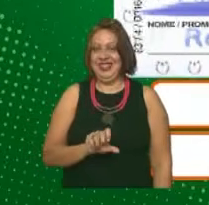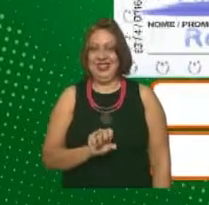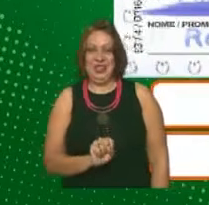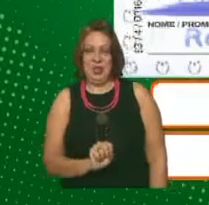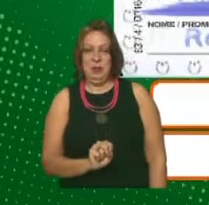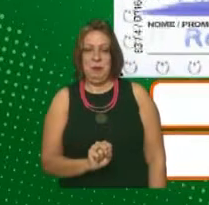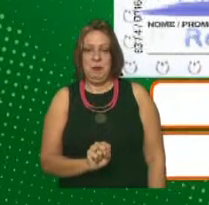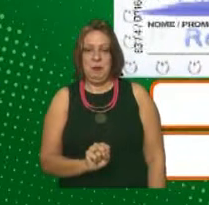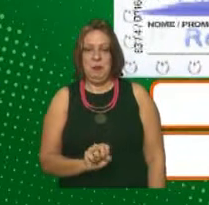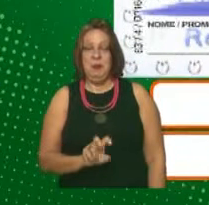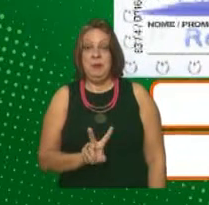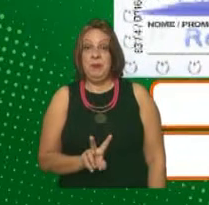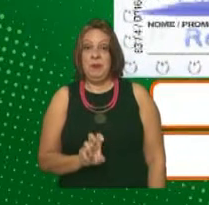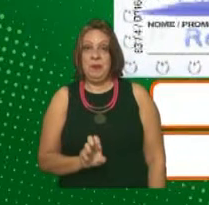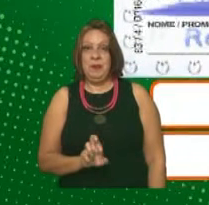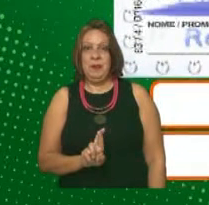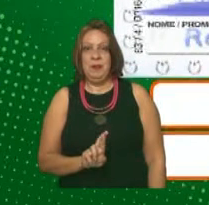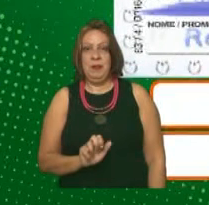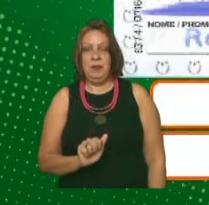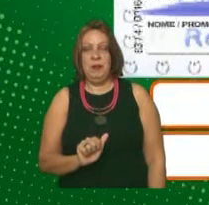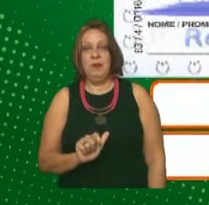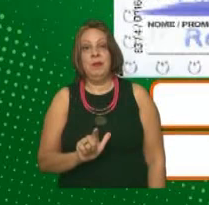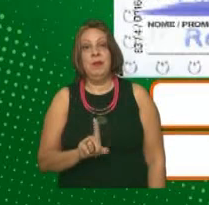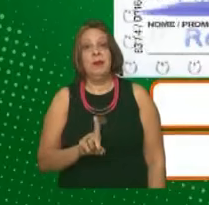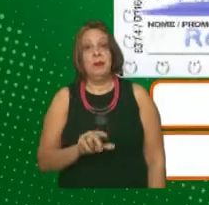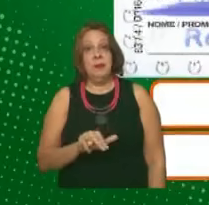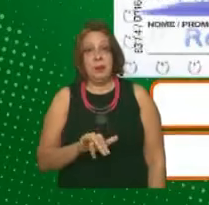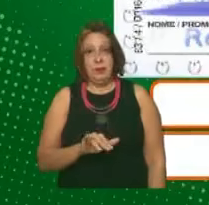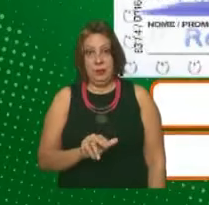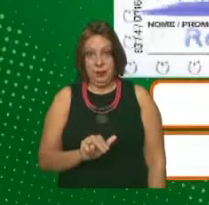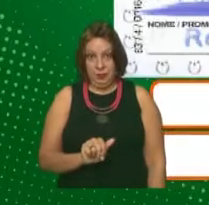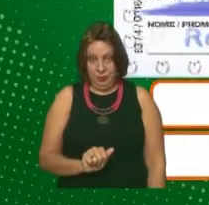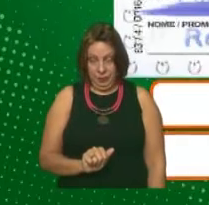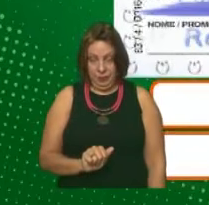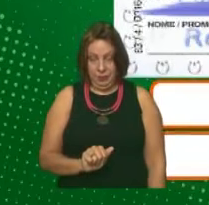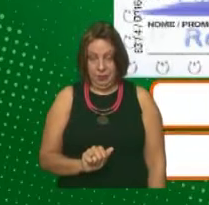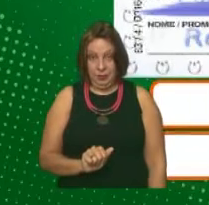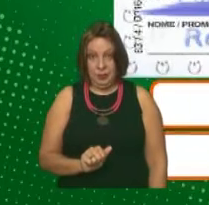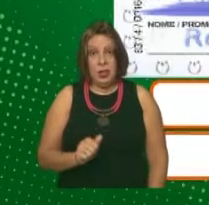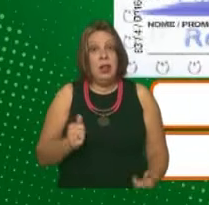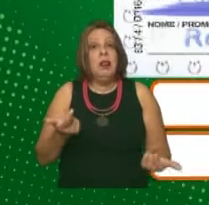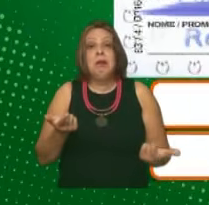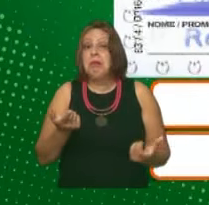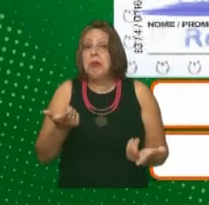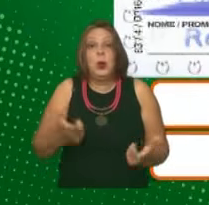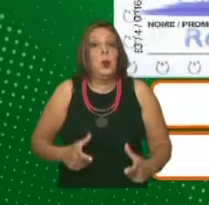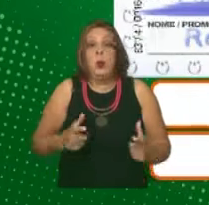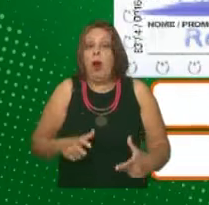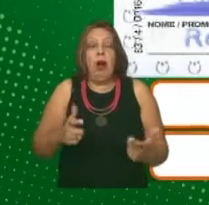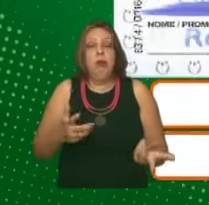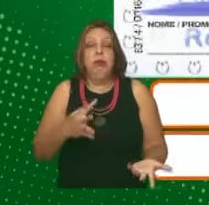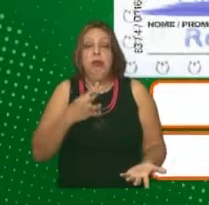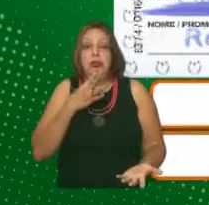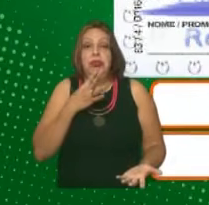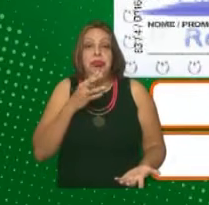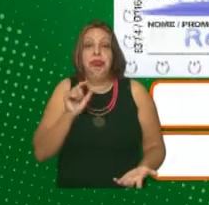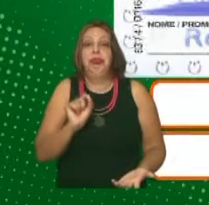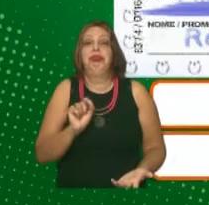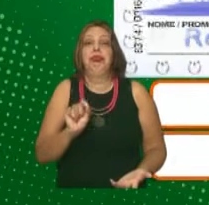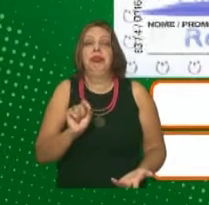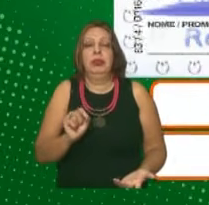015878, Veraldina Santos Silva. Não deu para identificar a cidade, mas é regional